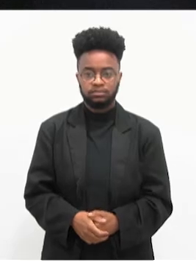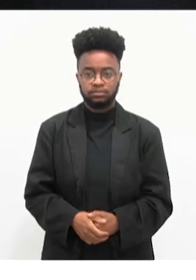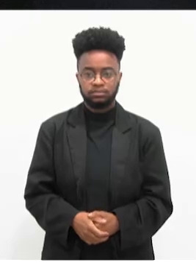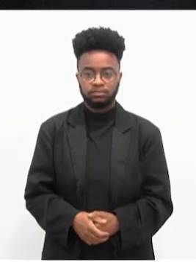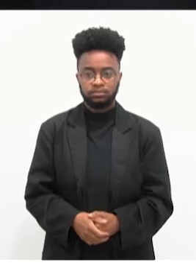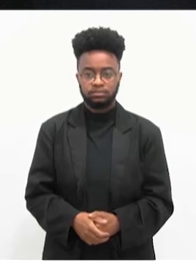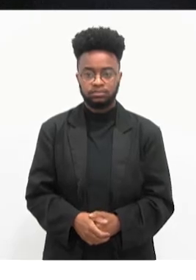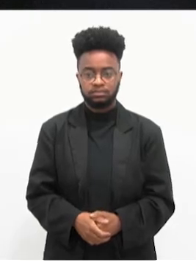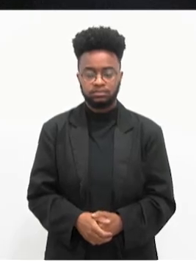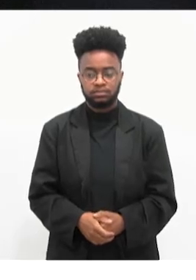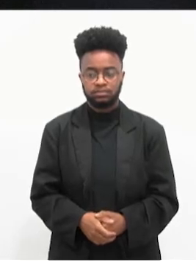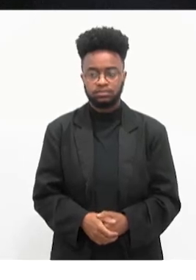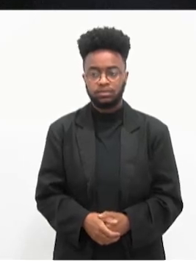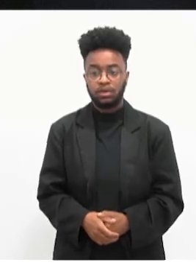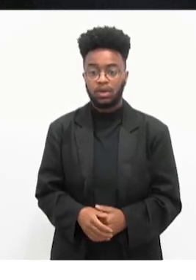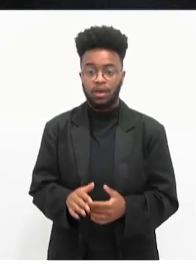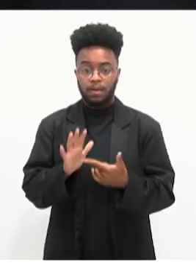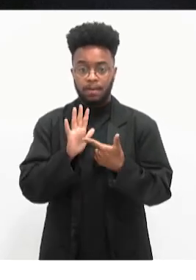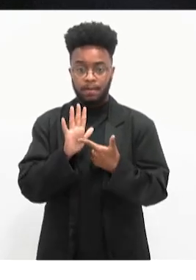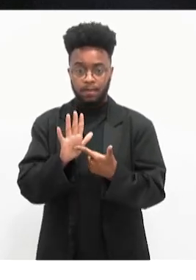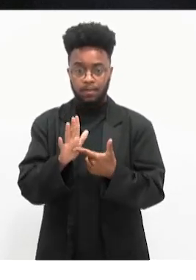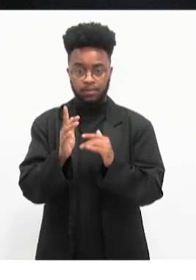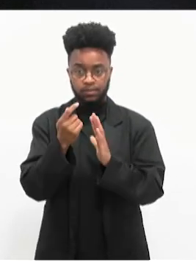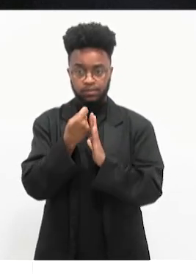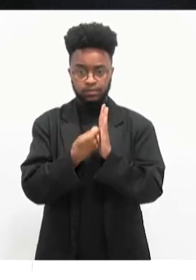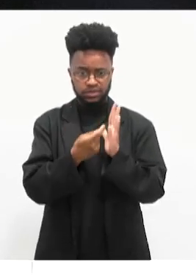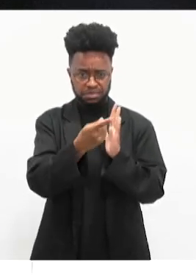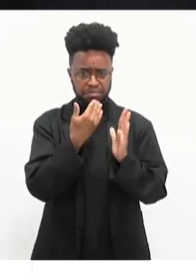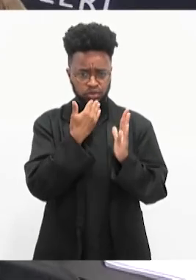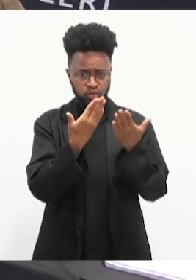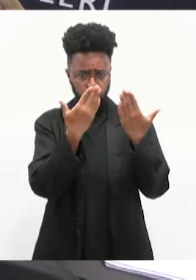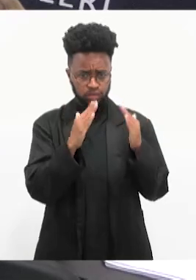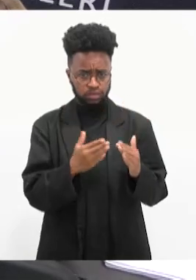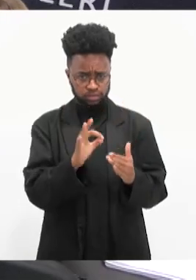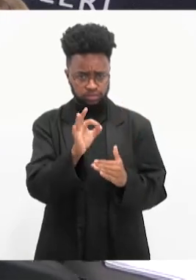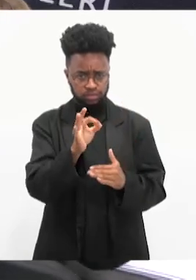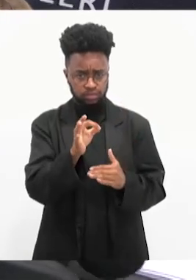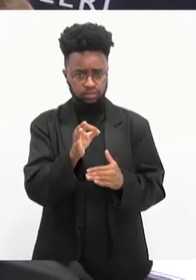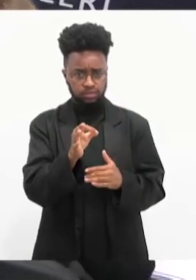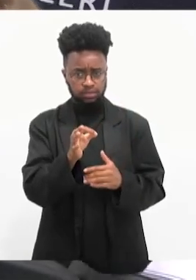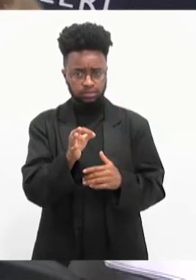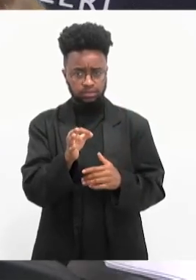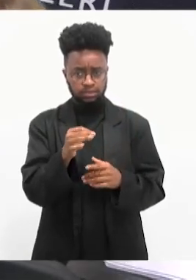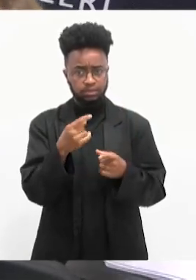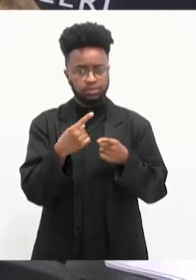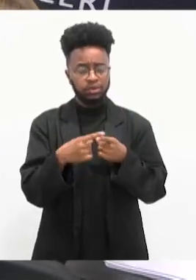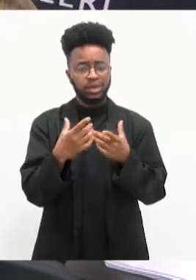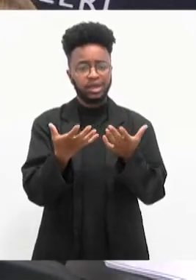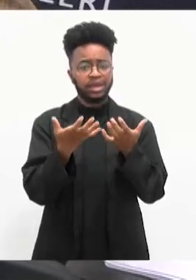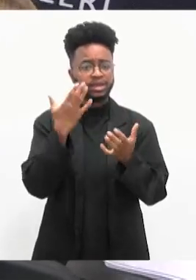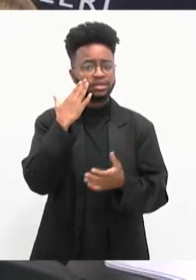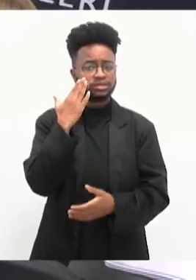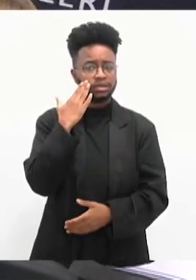Ela diz exatamente o seguinte. E Vossa Excelência pediu vistas desse, justamente para verificar,